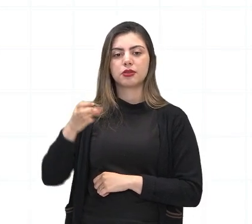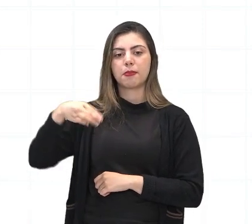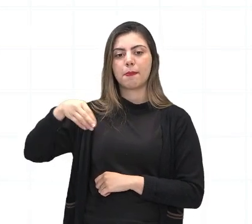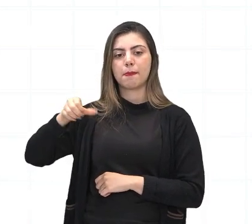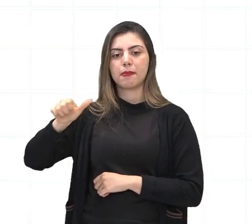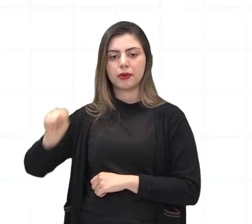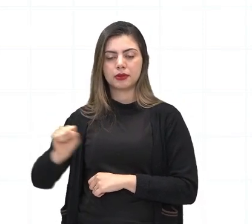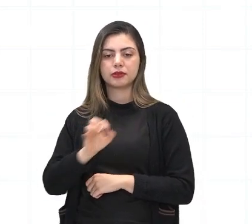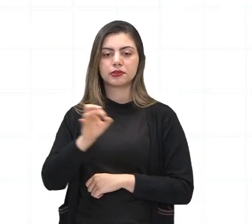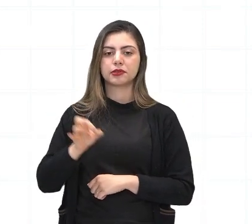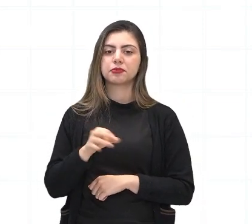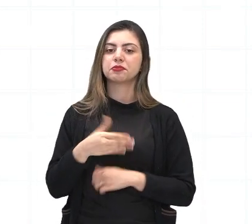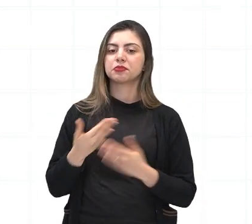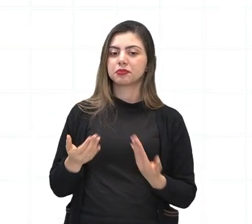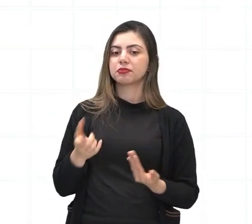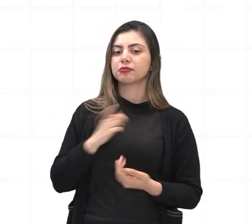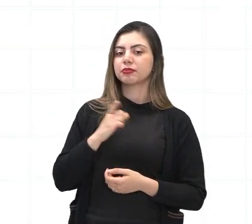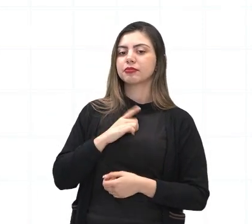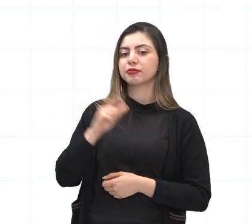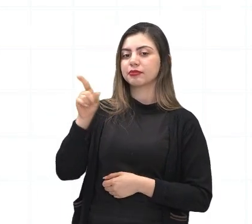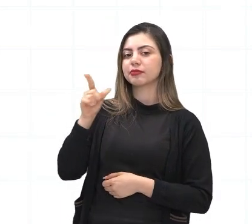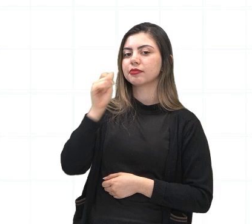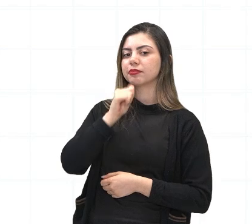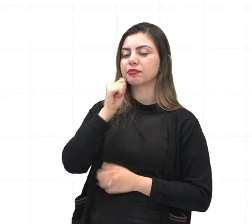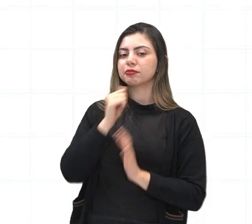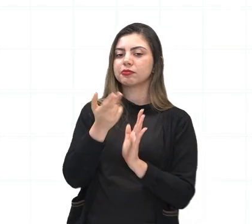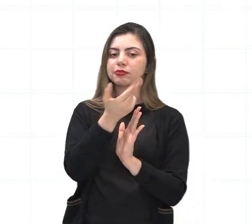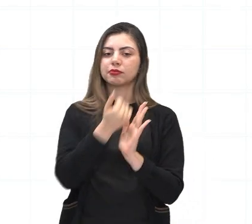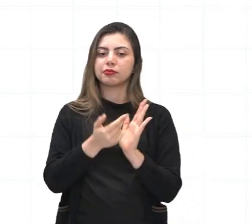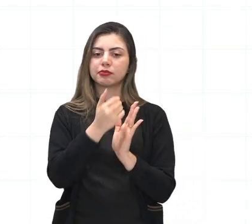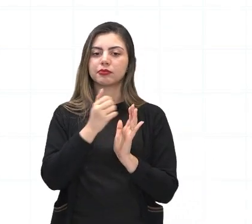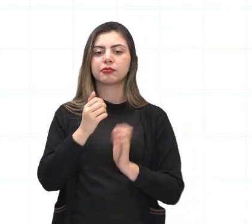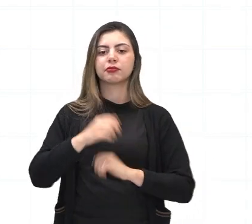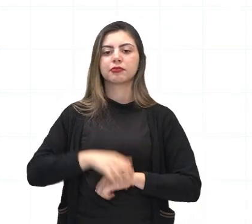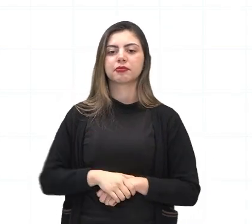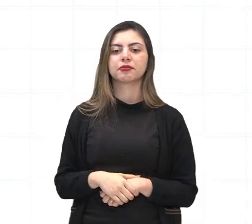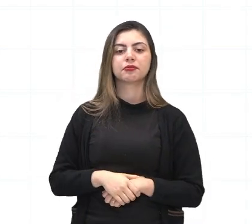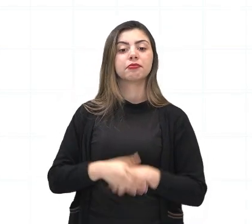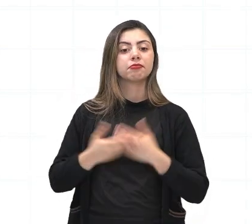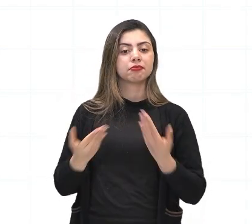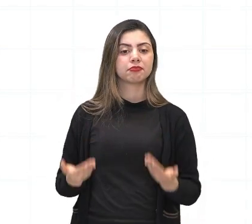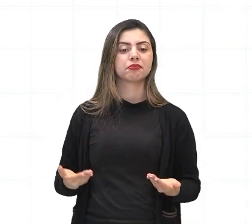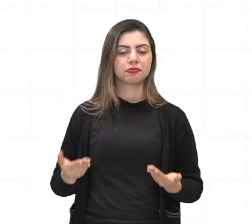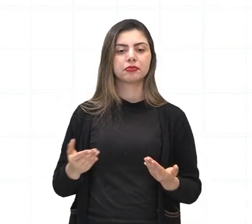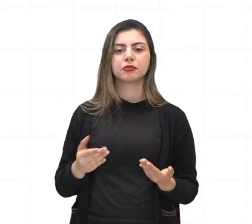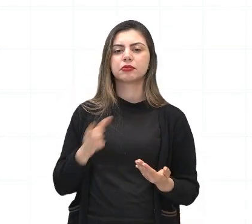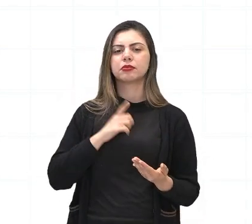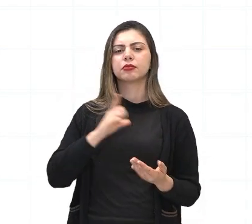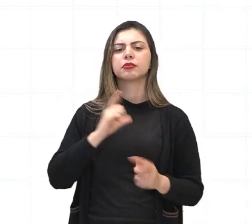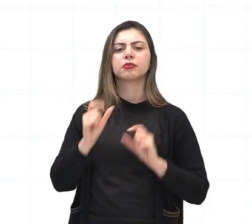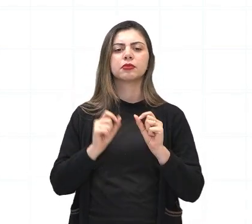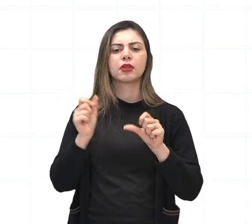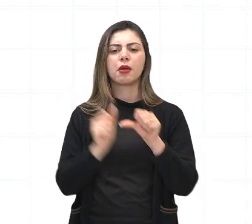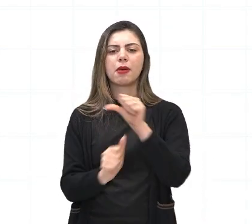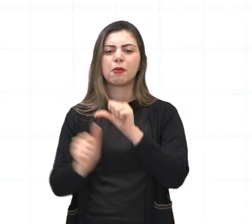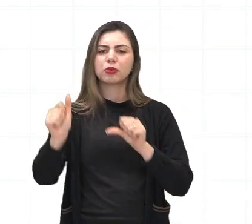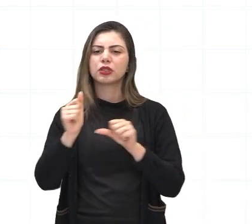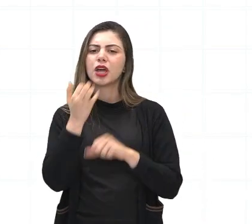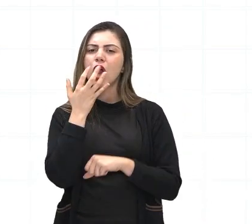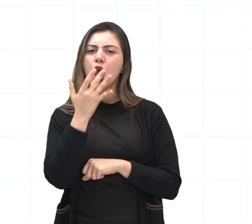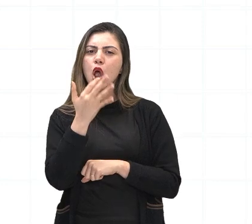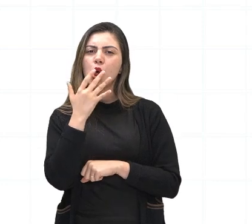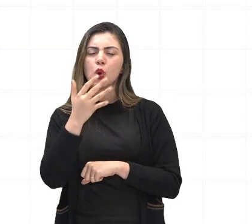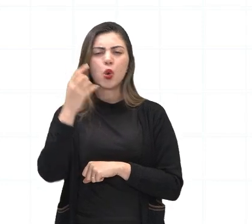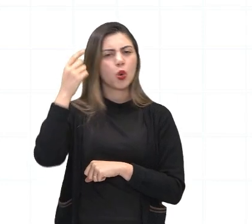daí é a Mary mor né e Kate Moss né são duas e ela ele faz uma mudança ali no no tom dos cabelos olha